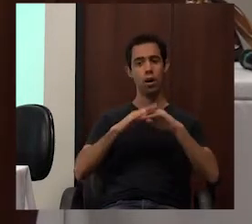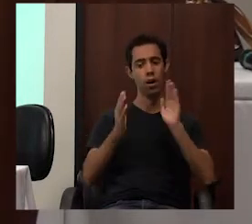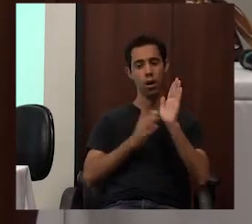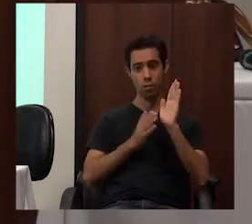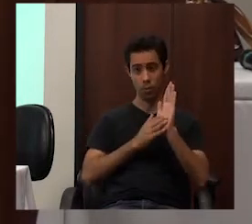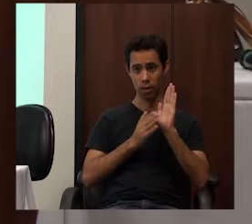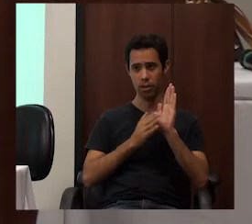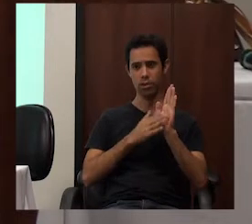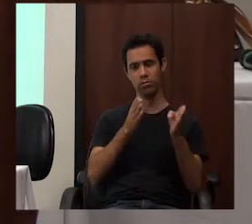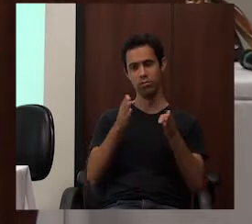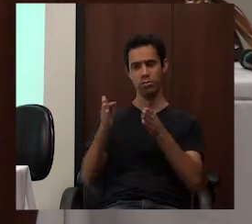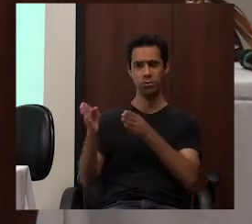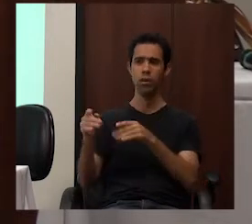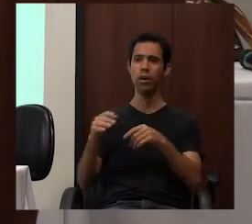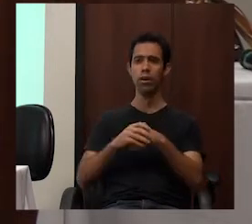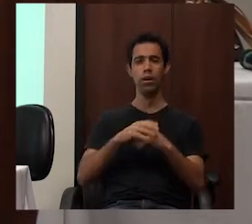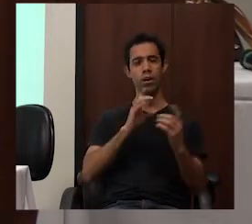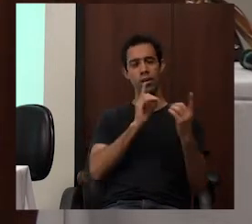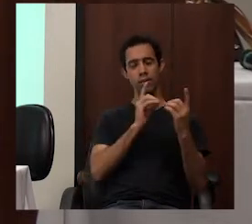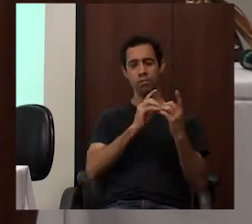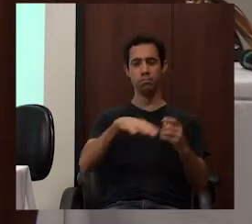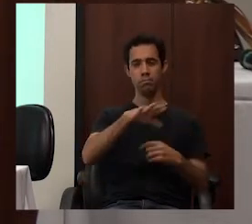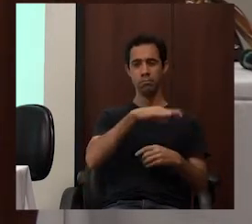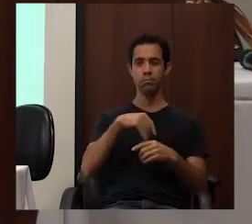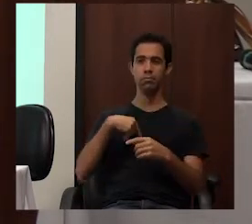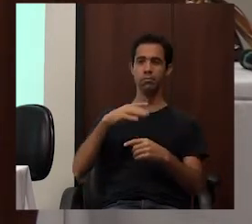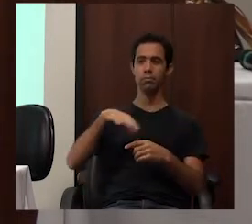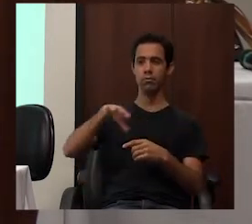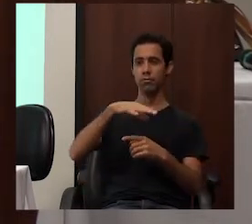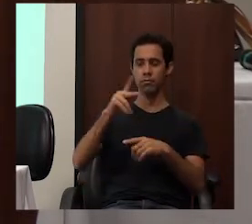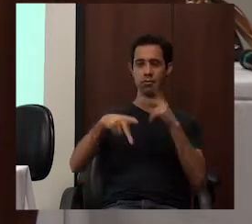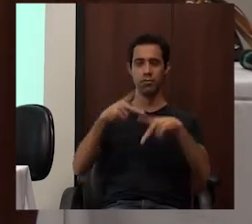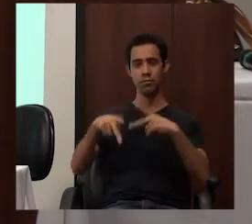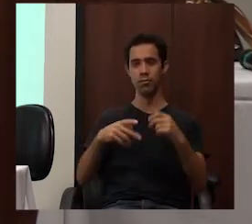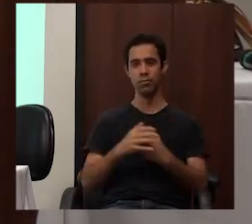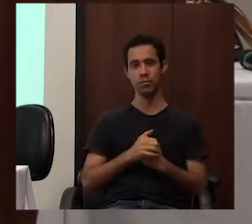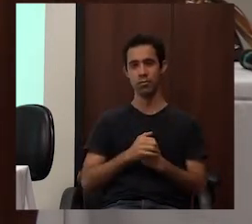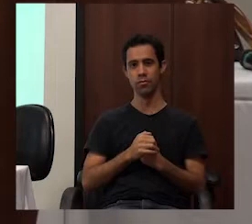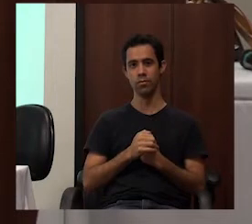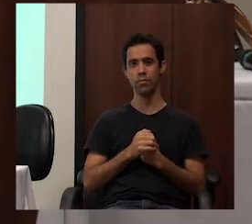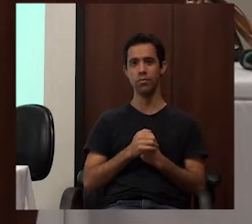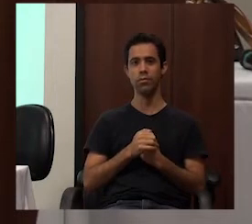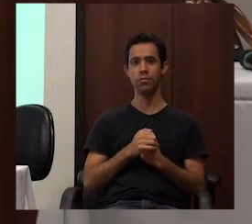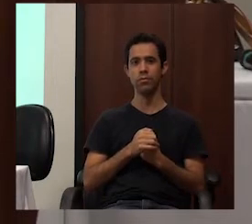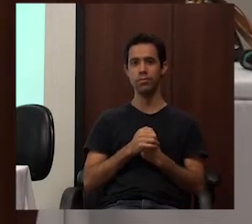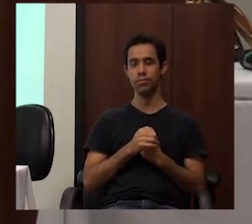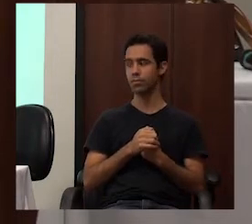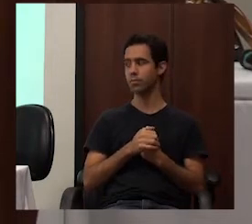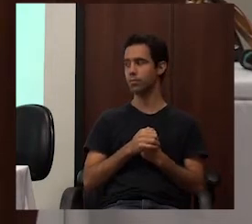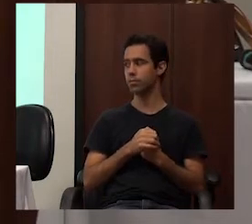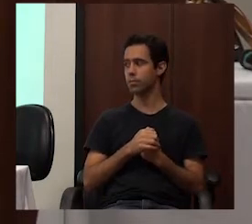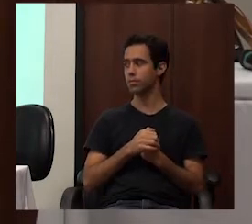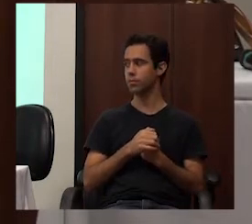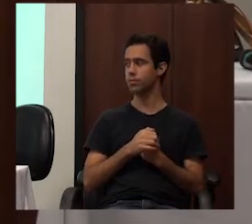pessoas especiais passassem a ter um atendimento na rede pública. Então, nós temos esse caso da ação civil